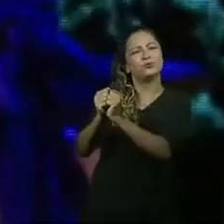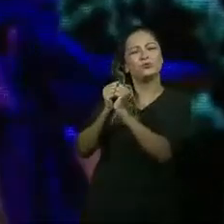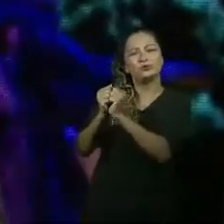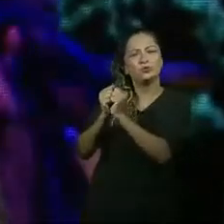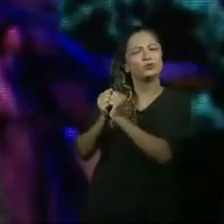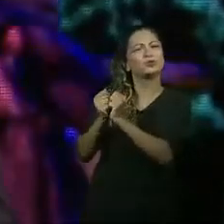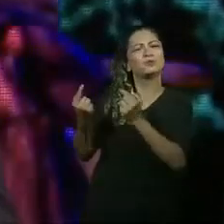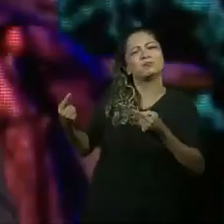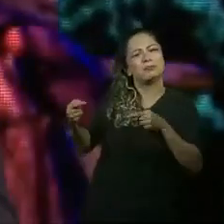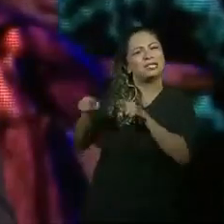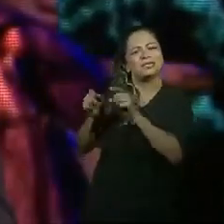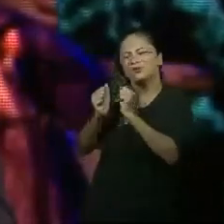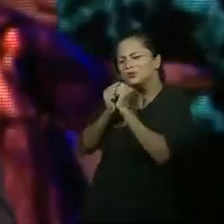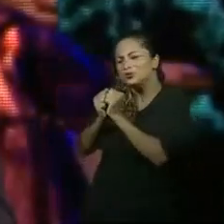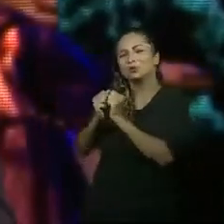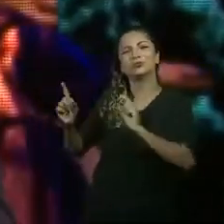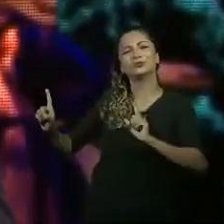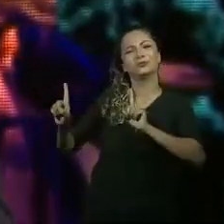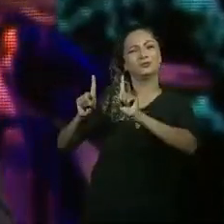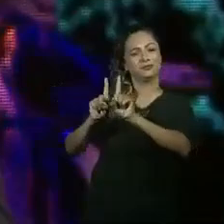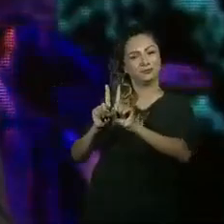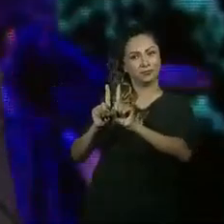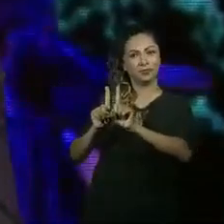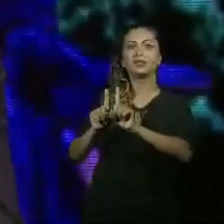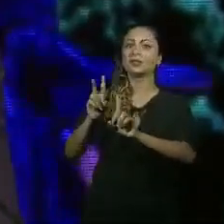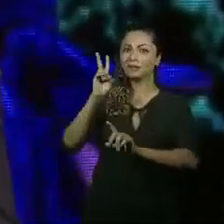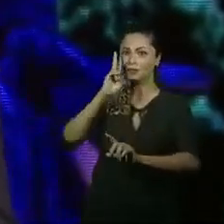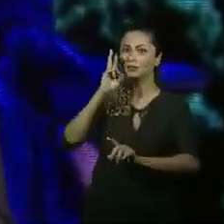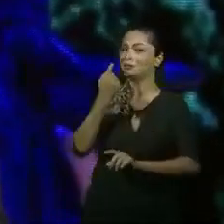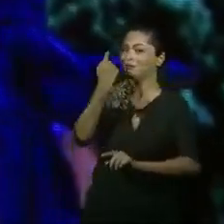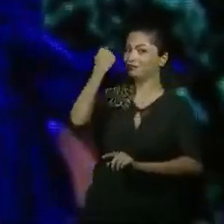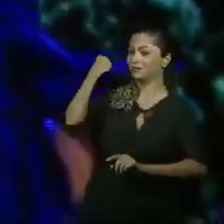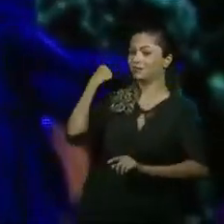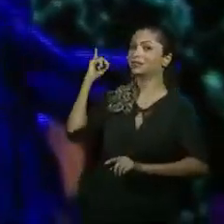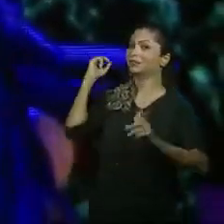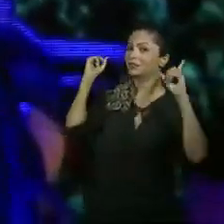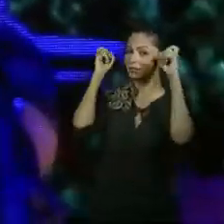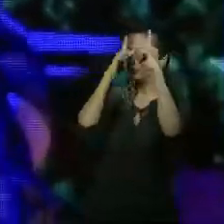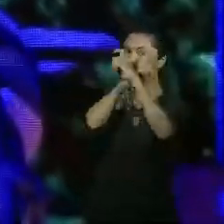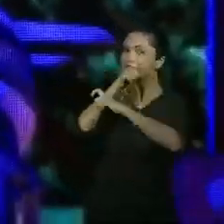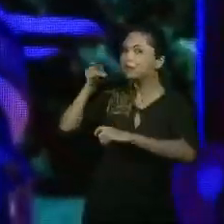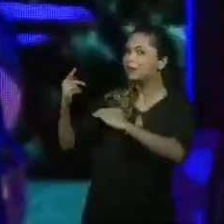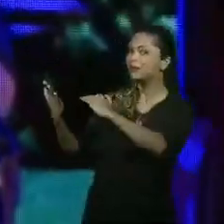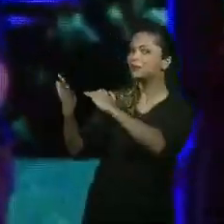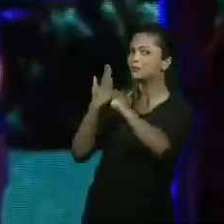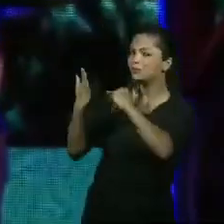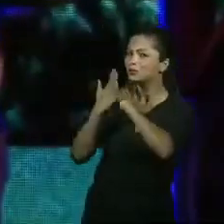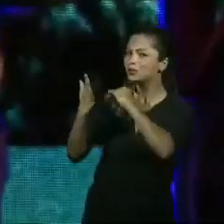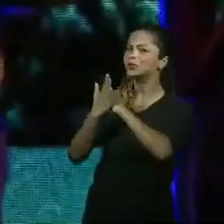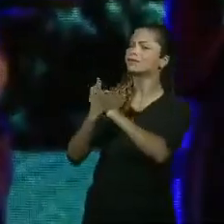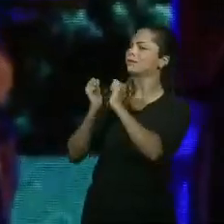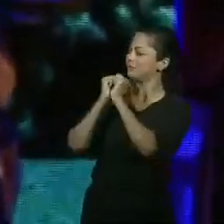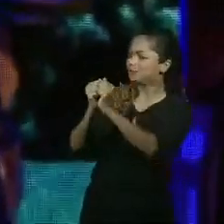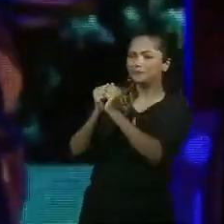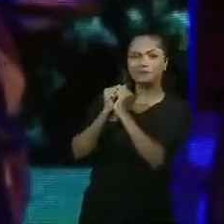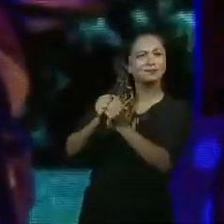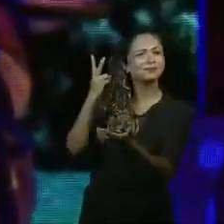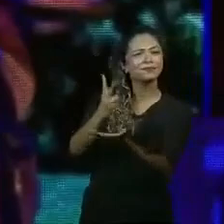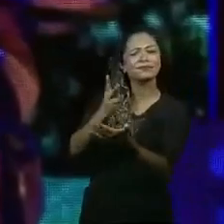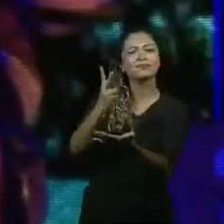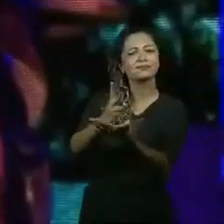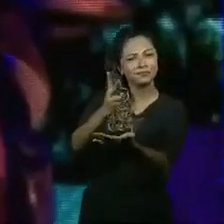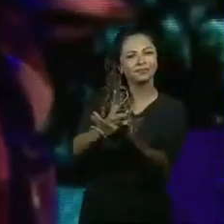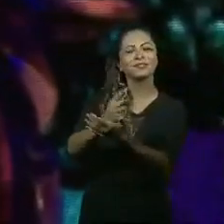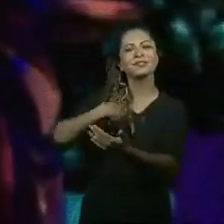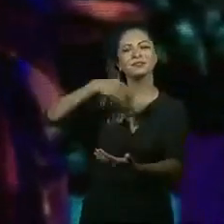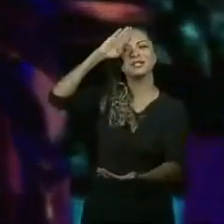né? No momento que eu mais precisei dela, ela sempre esteve ao meu lado. Ela sempre está ao meu lado. E eu tenho certeza que ela vai estar